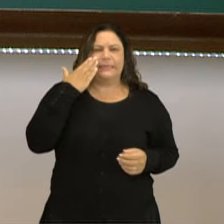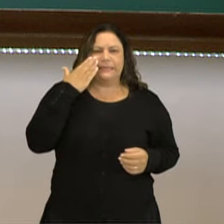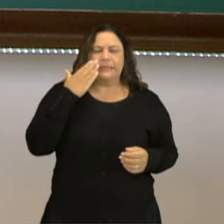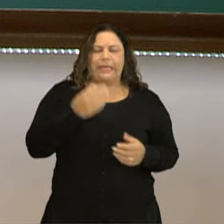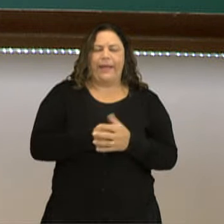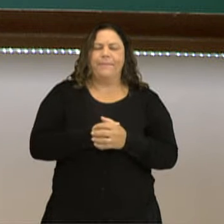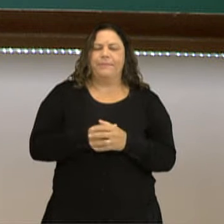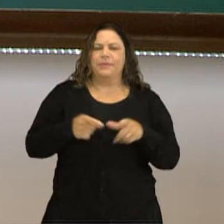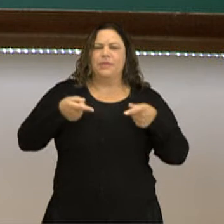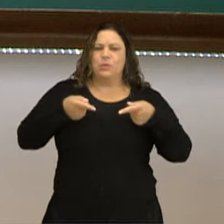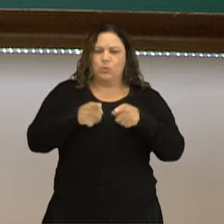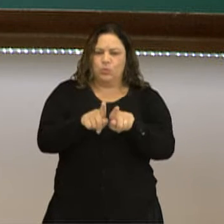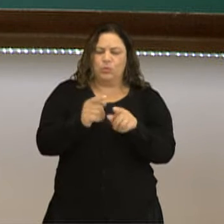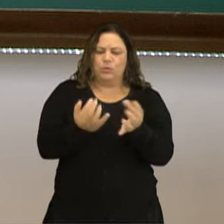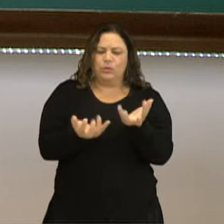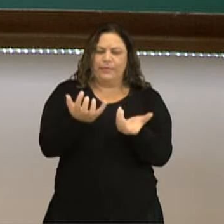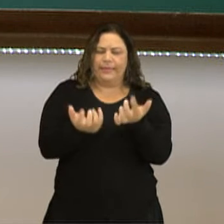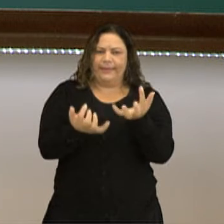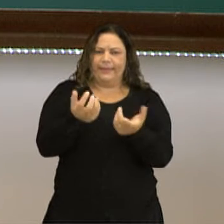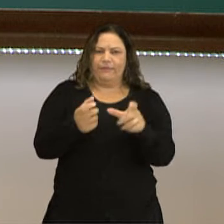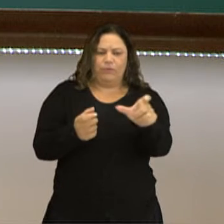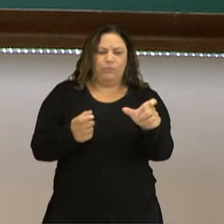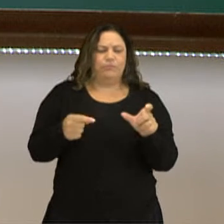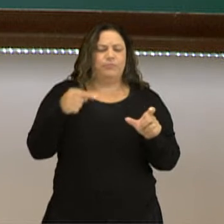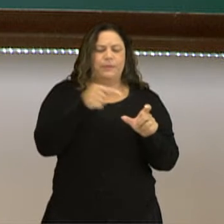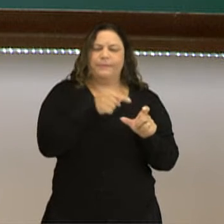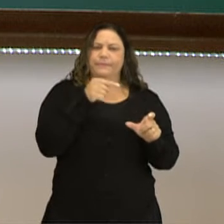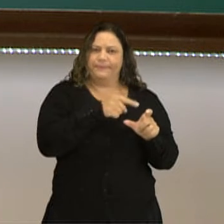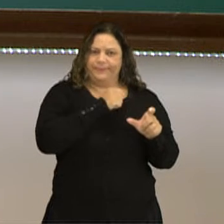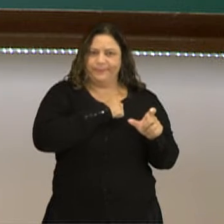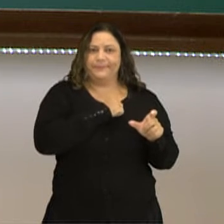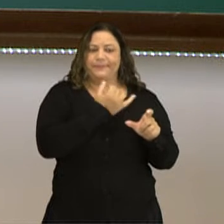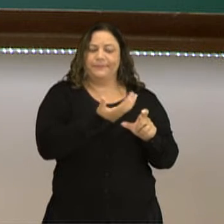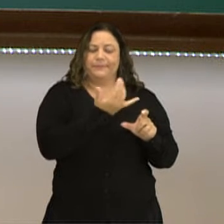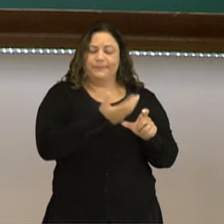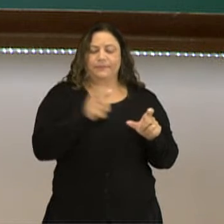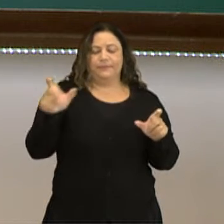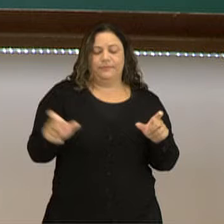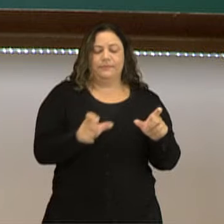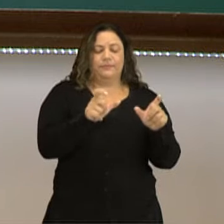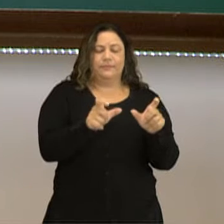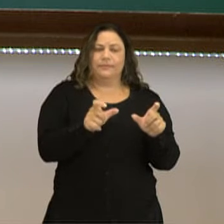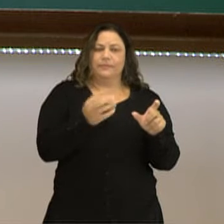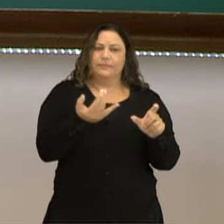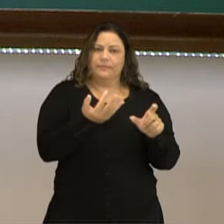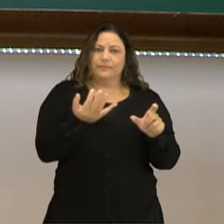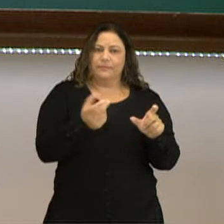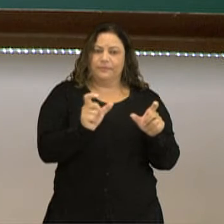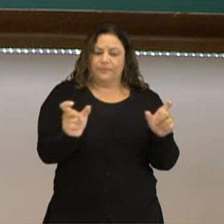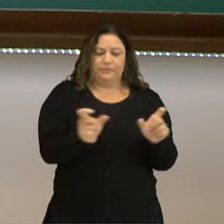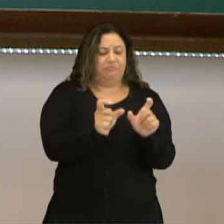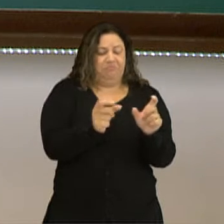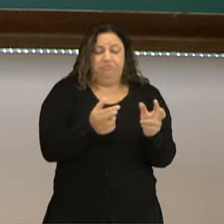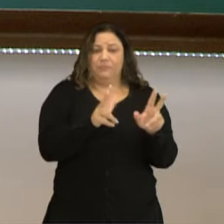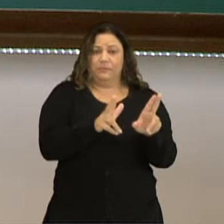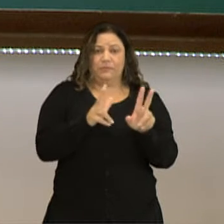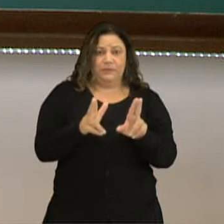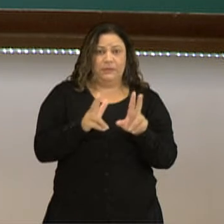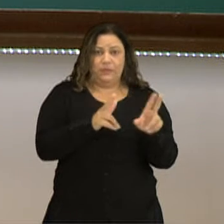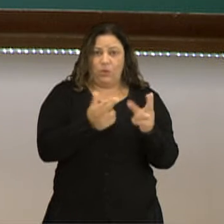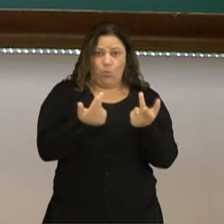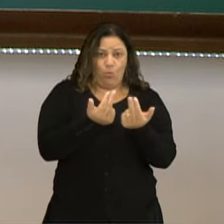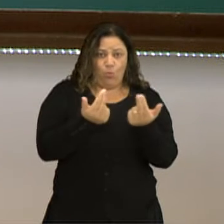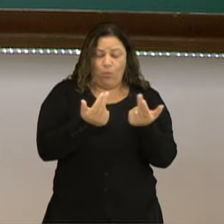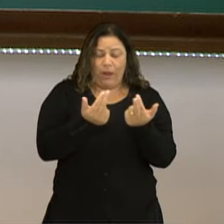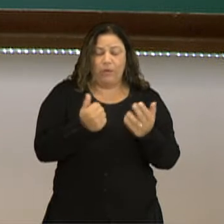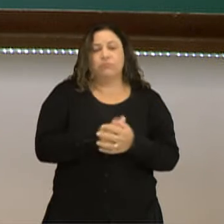churrasco, eu não vou ter calor, porque elas estão com a mesma temperatura. Só que, cara, pensa assim, elas têm temperaturas